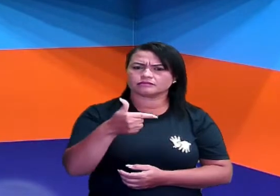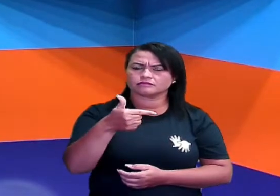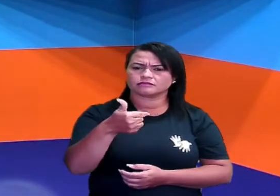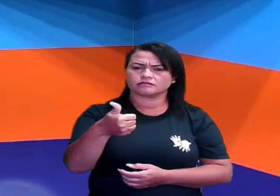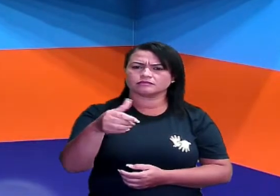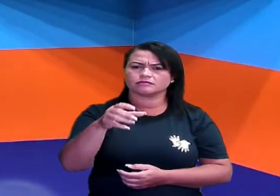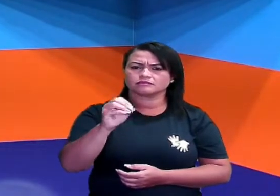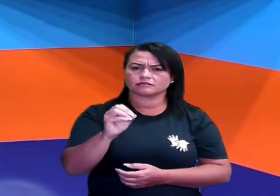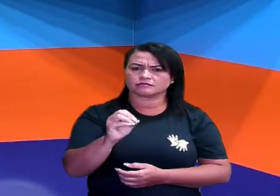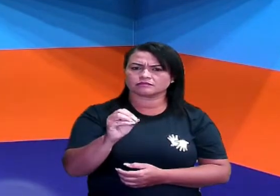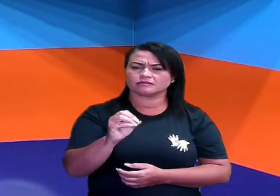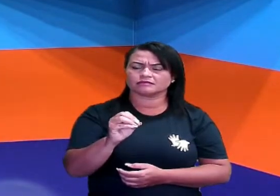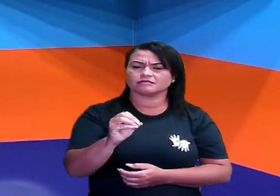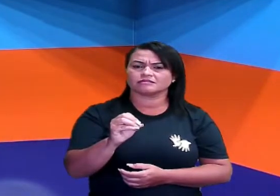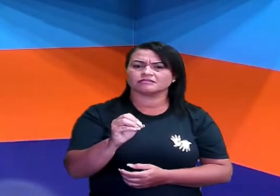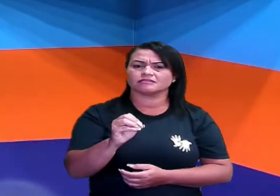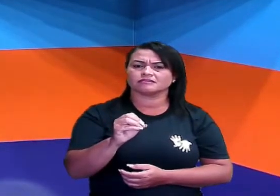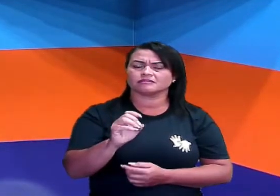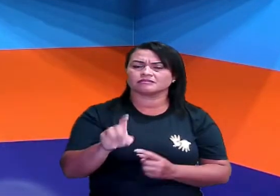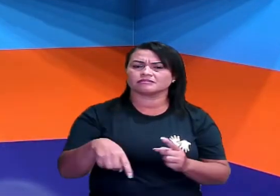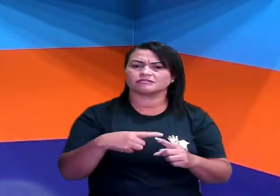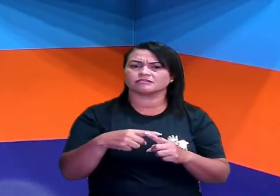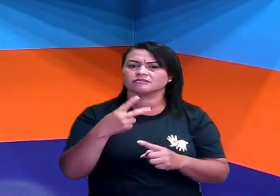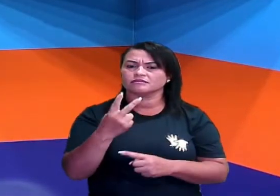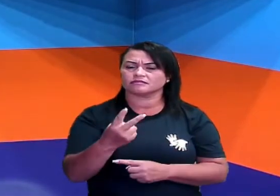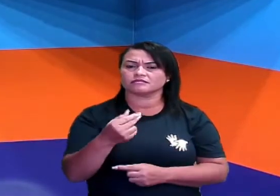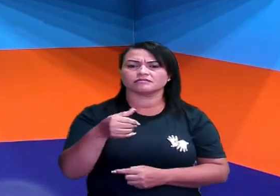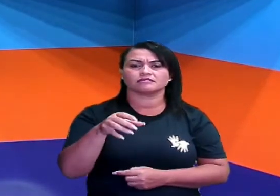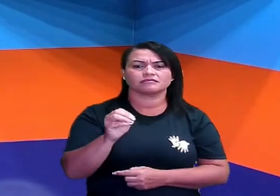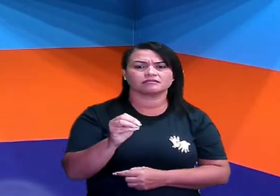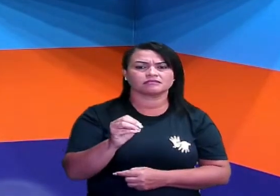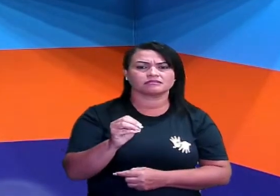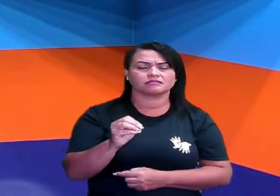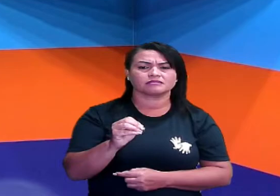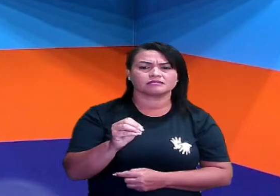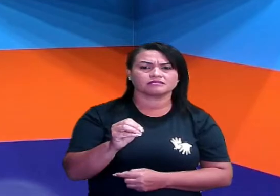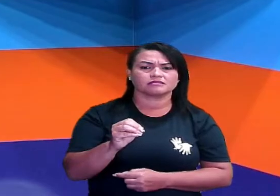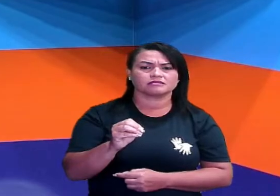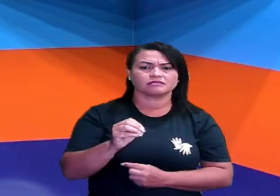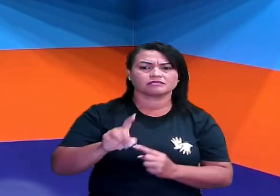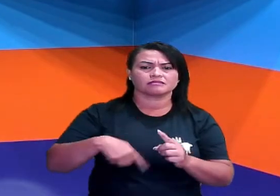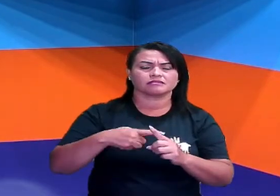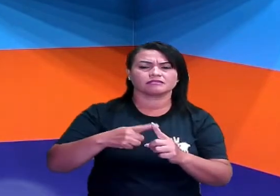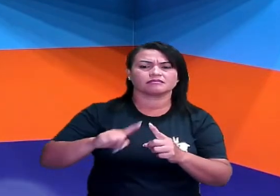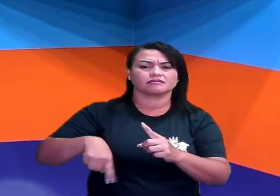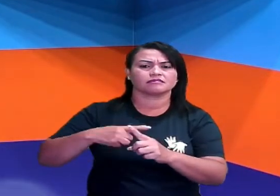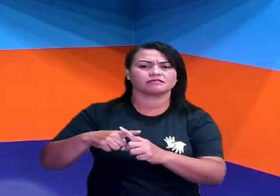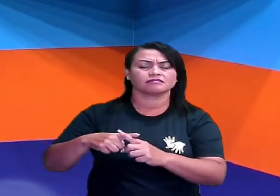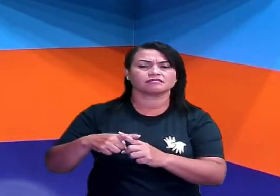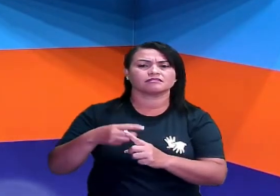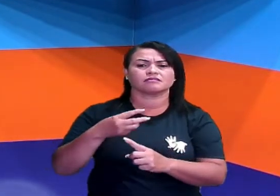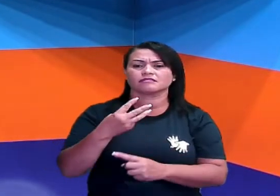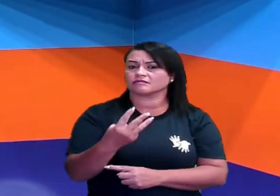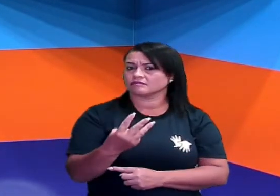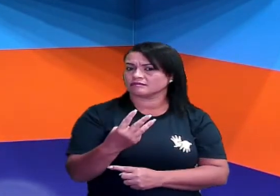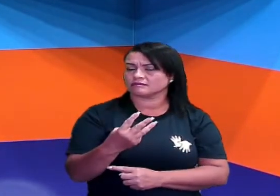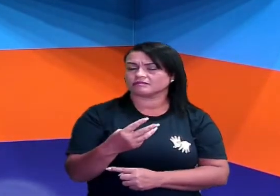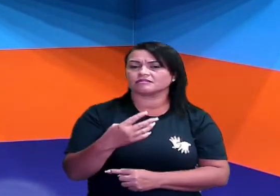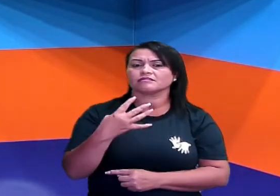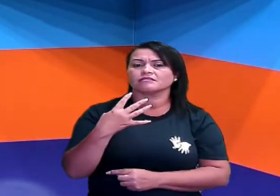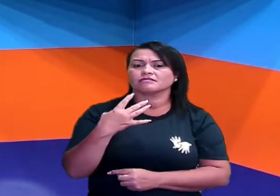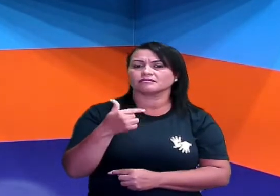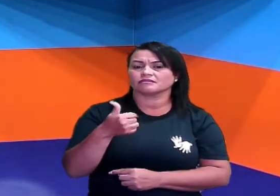duas vezes, não é isso? 10 elevado a 3, 10 multiplicado quantas vezes? 3 vezes. 10 elevado à